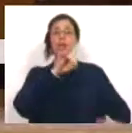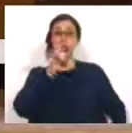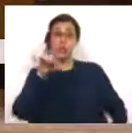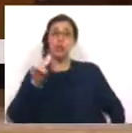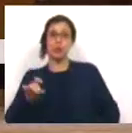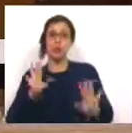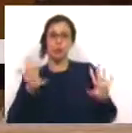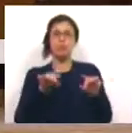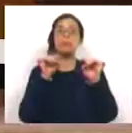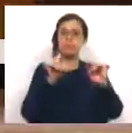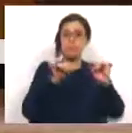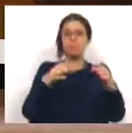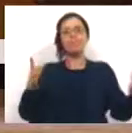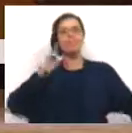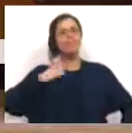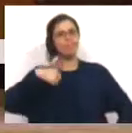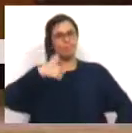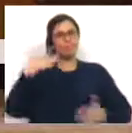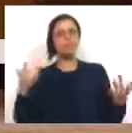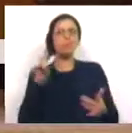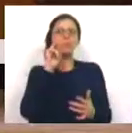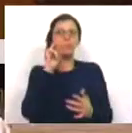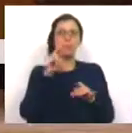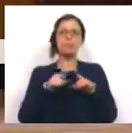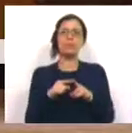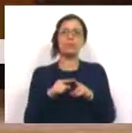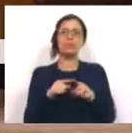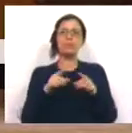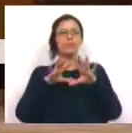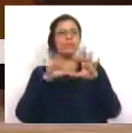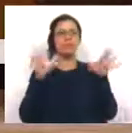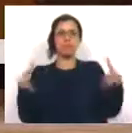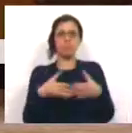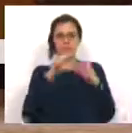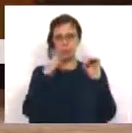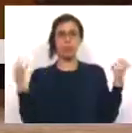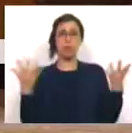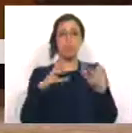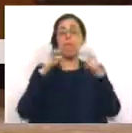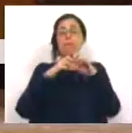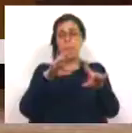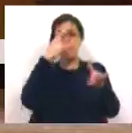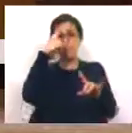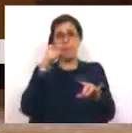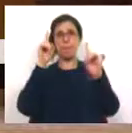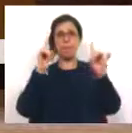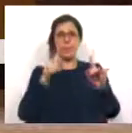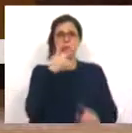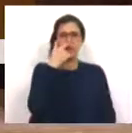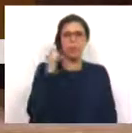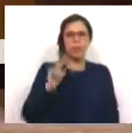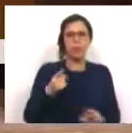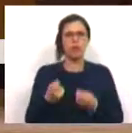questões. É, por isso, determinante preservar este ecossistema. O problema é que o